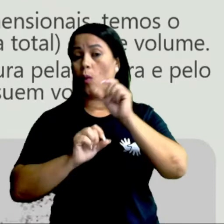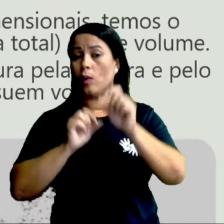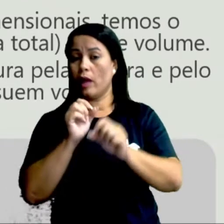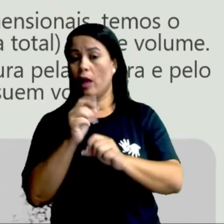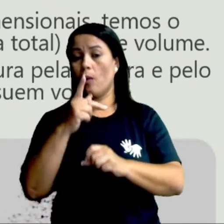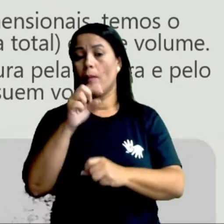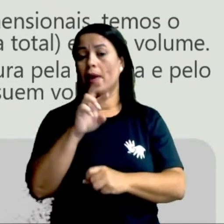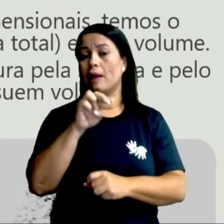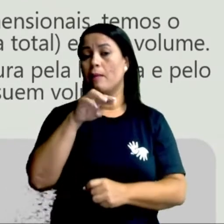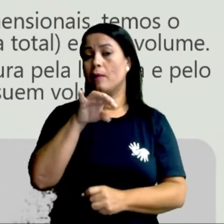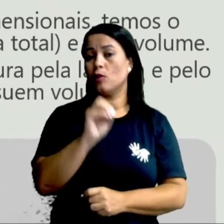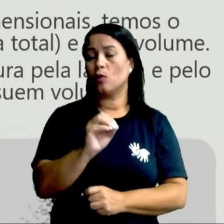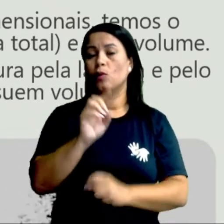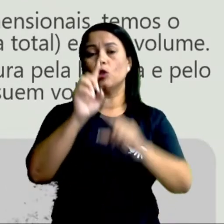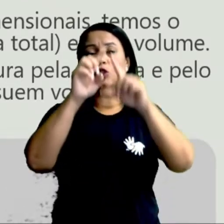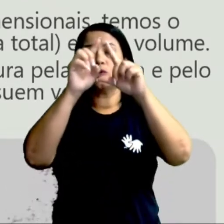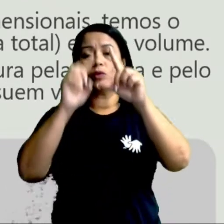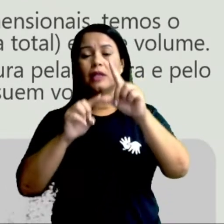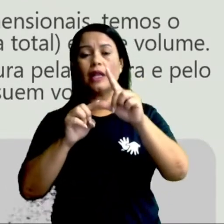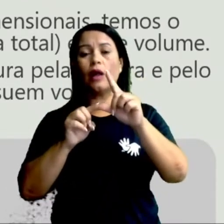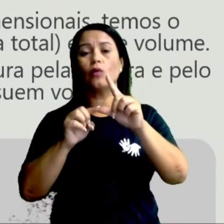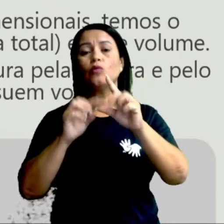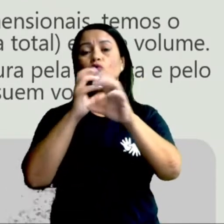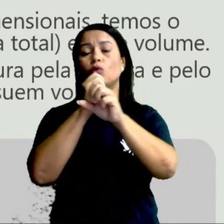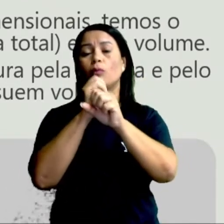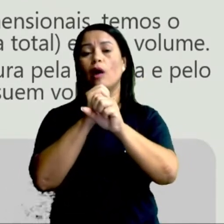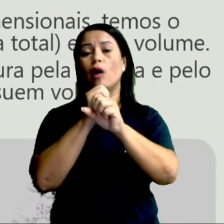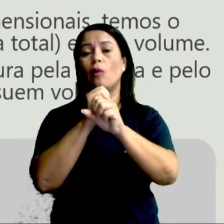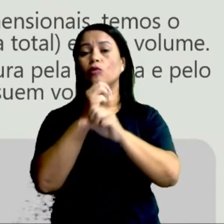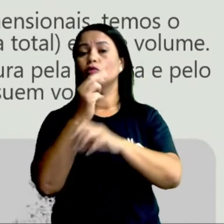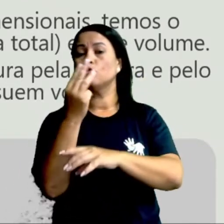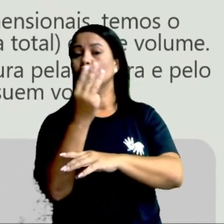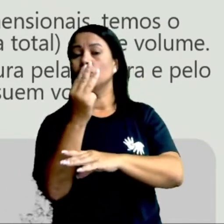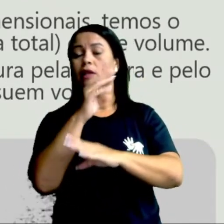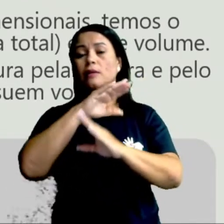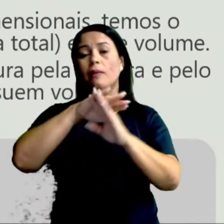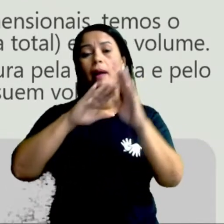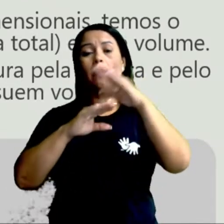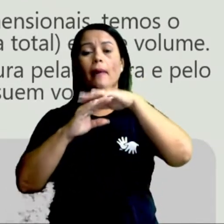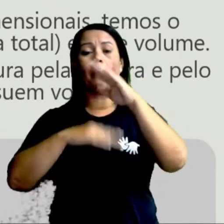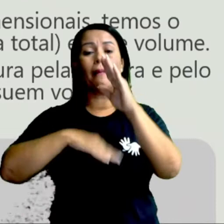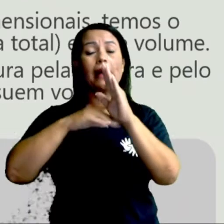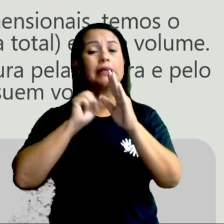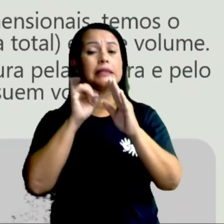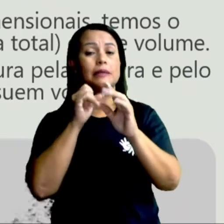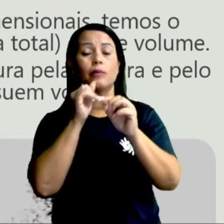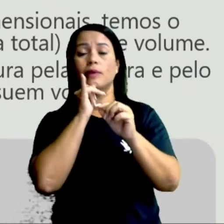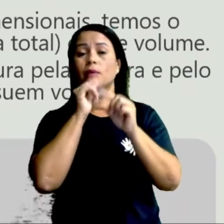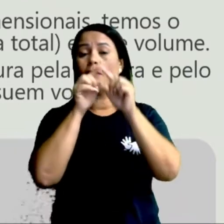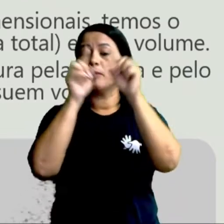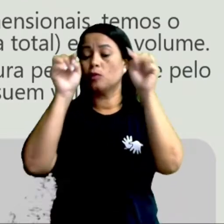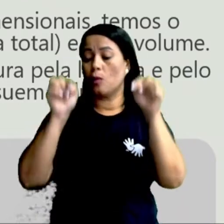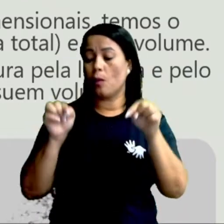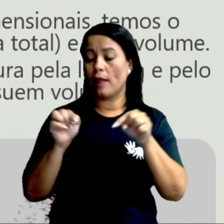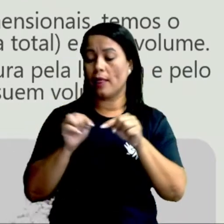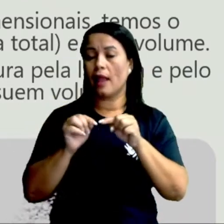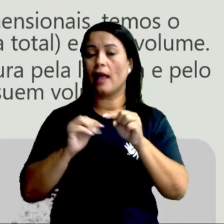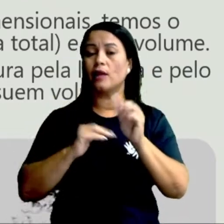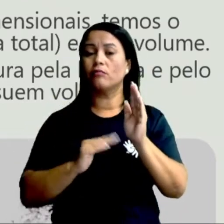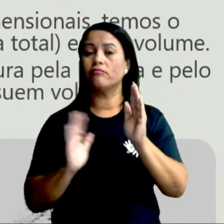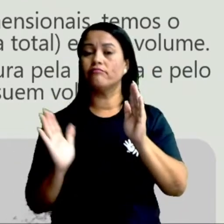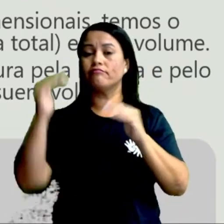triângulo, somamos as medidas dos três lados. Se a figura for um quadrado, somamos as medidas